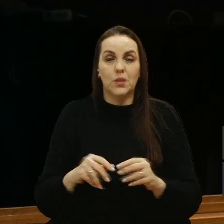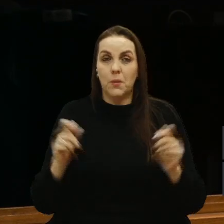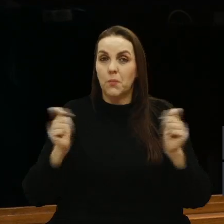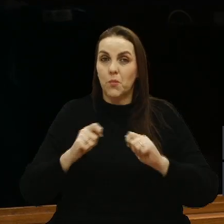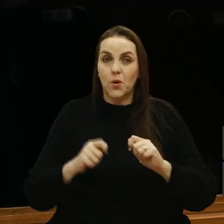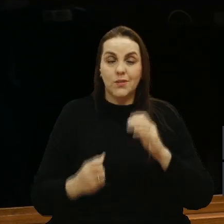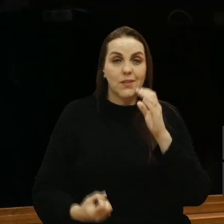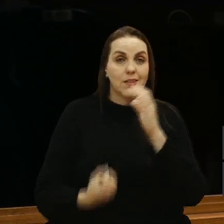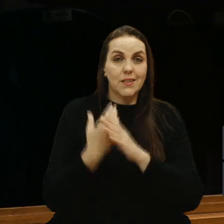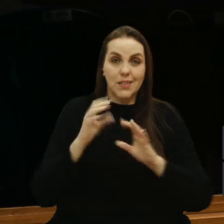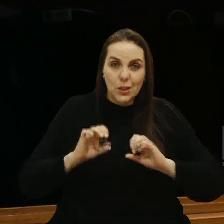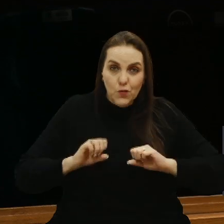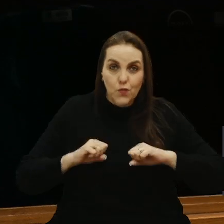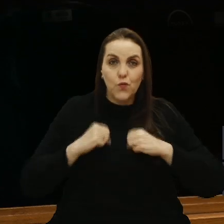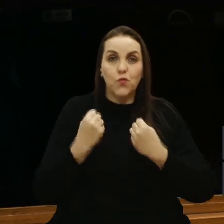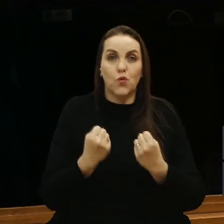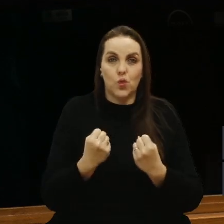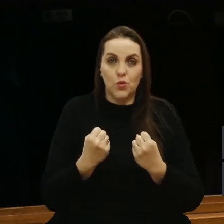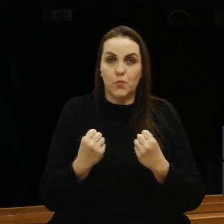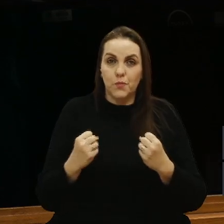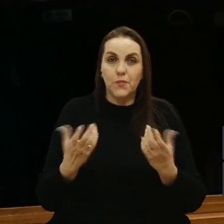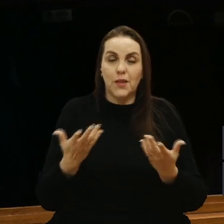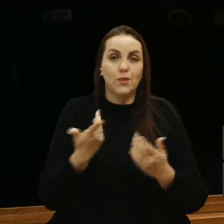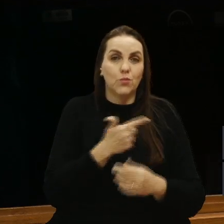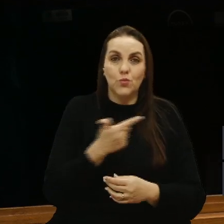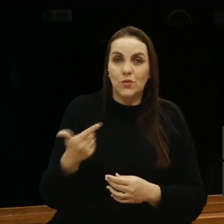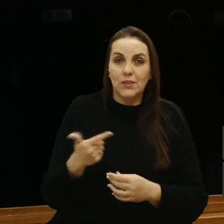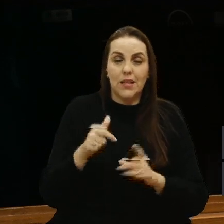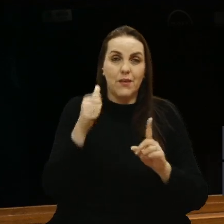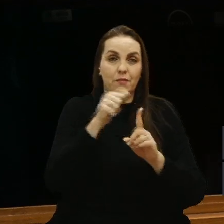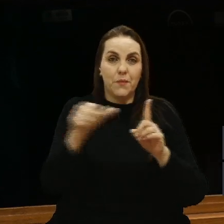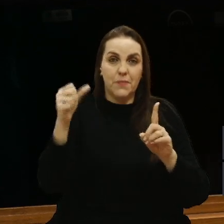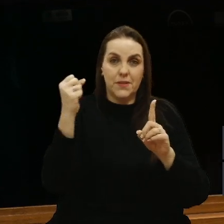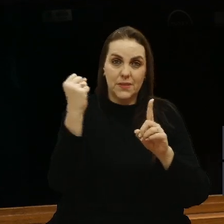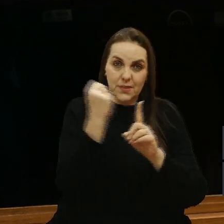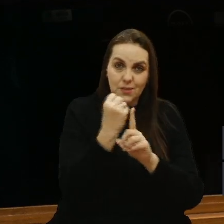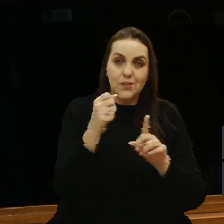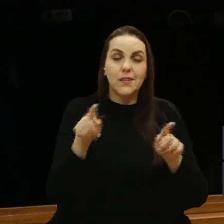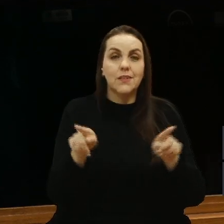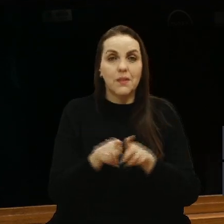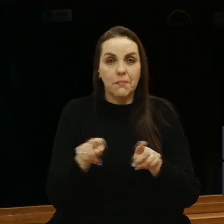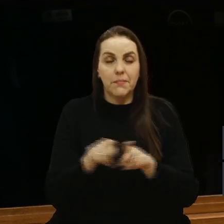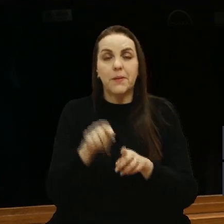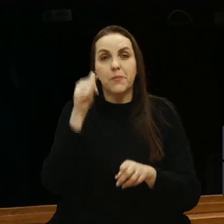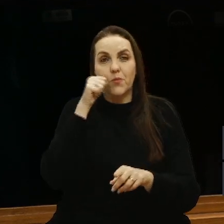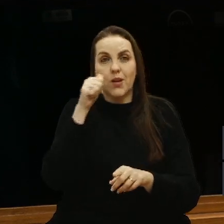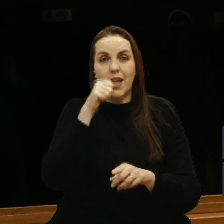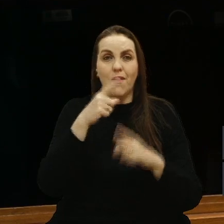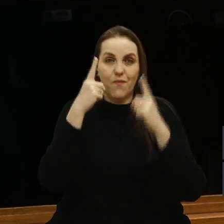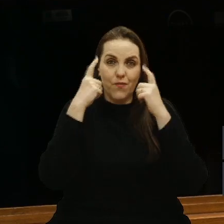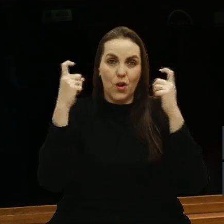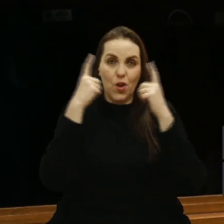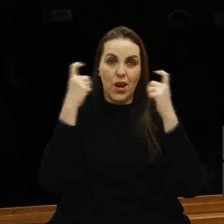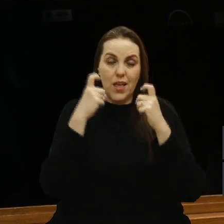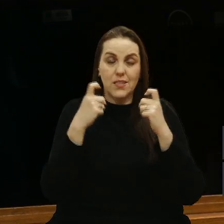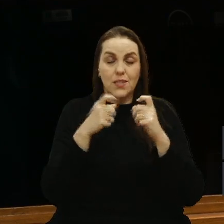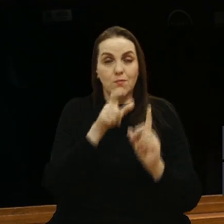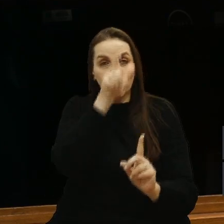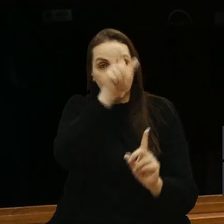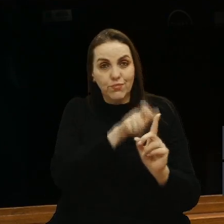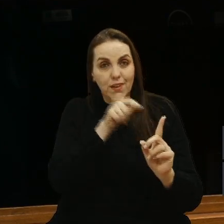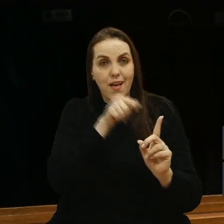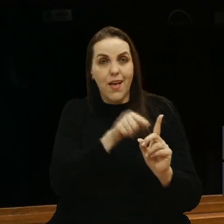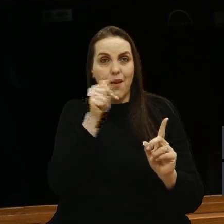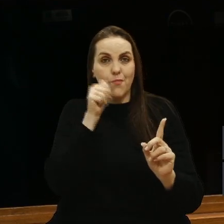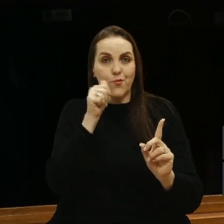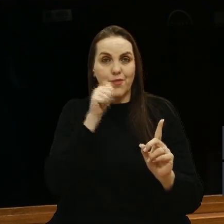criar esforços para que nós não tenhamos feminicídios e para que as mulheres não sejam violentadas pelo fato de serem mulheres, né? Mas